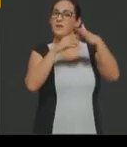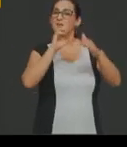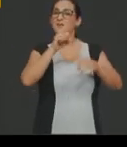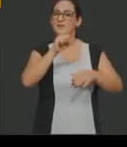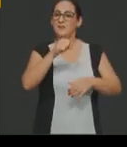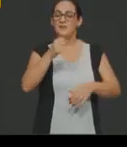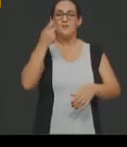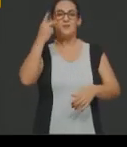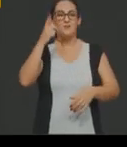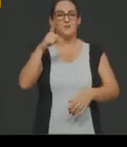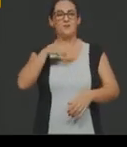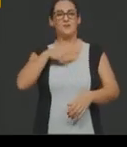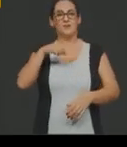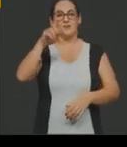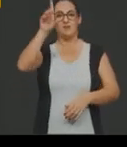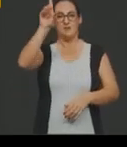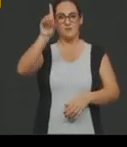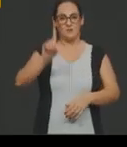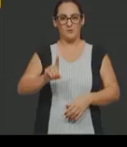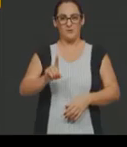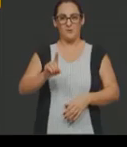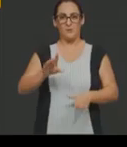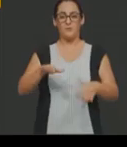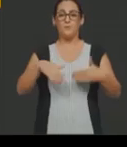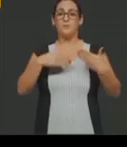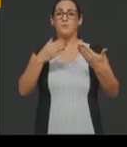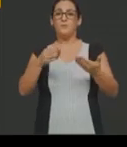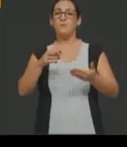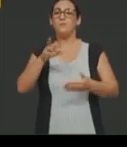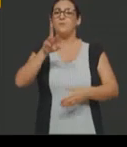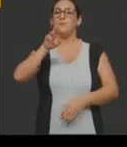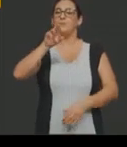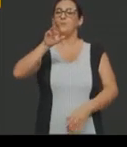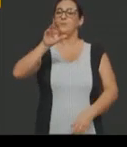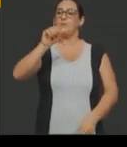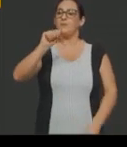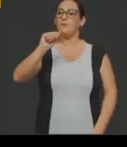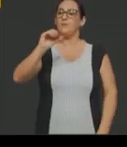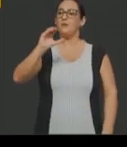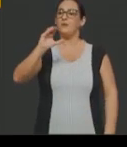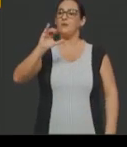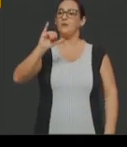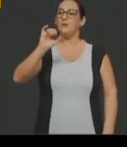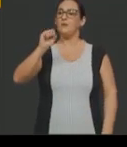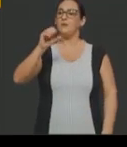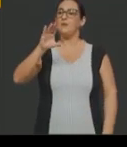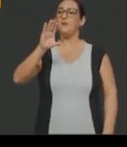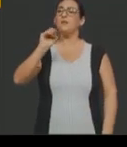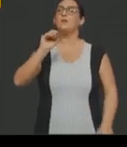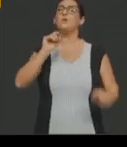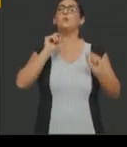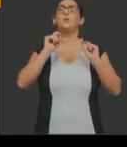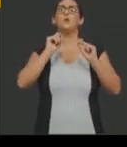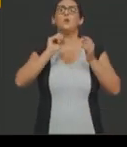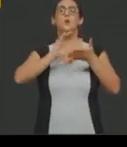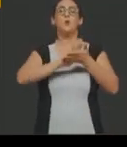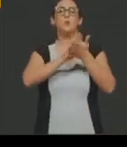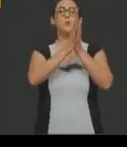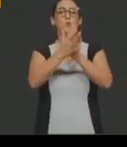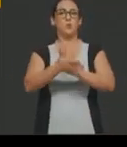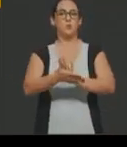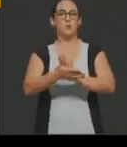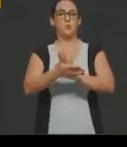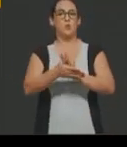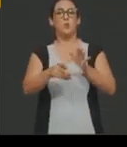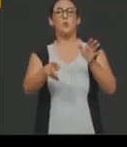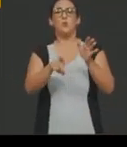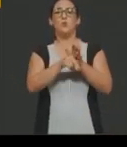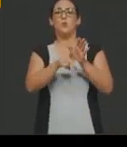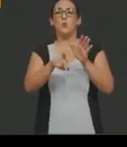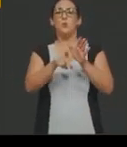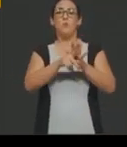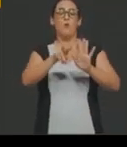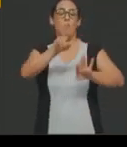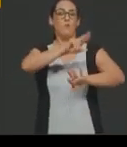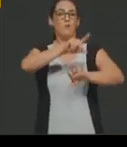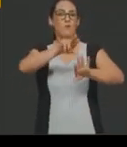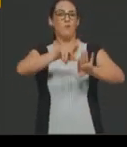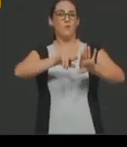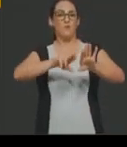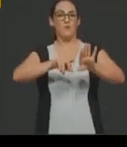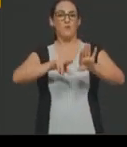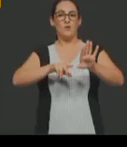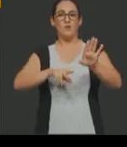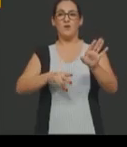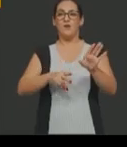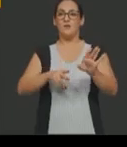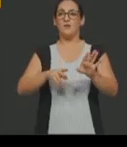vamos falar aqui do racismo, que é o preconceito ou discriminação baseada em diferenças biológicas entre os povos,